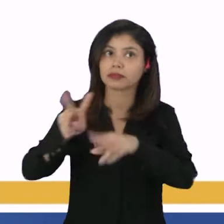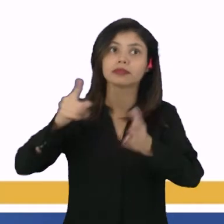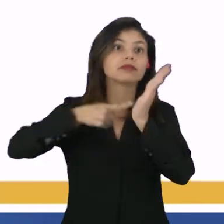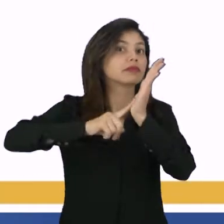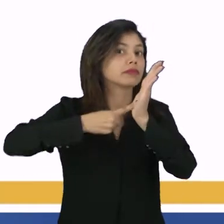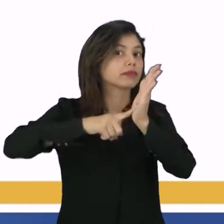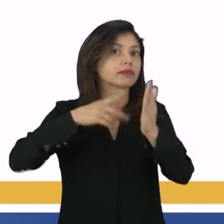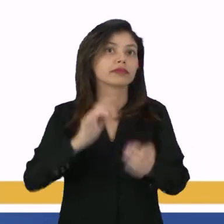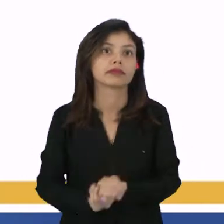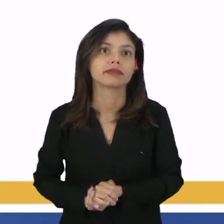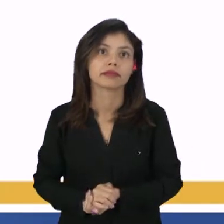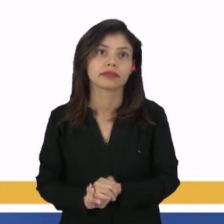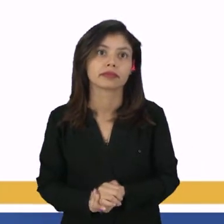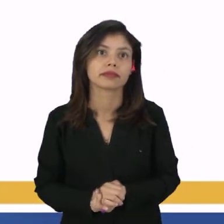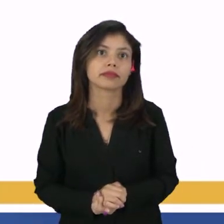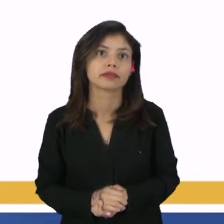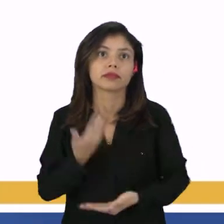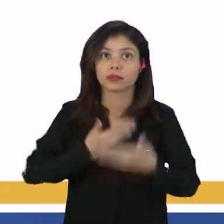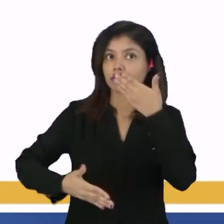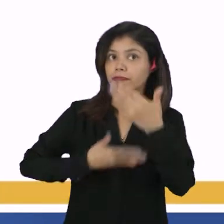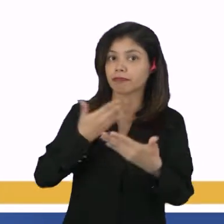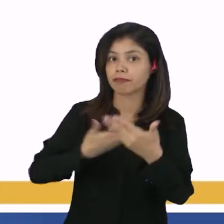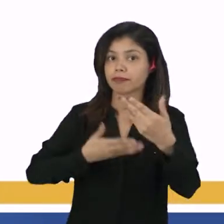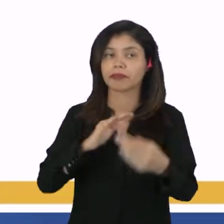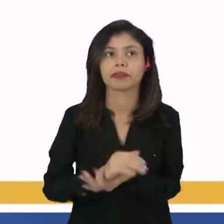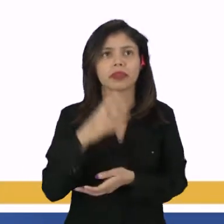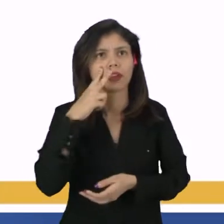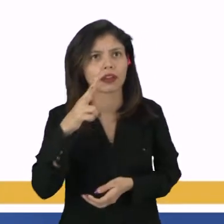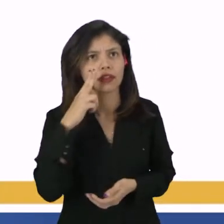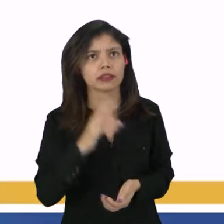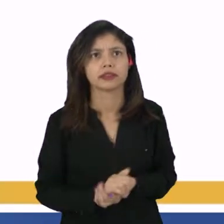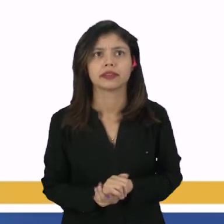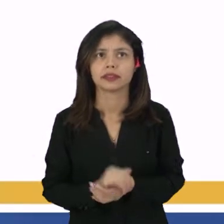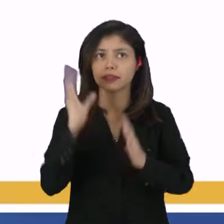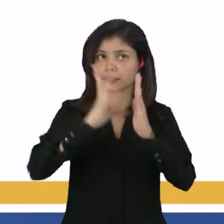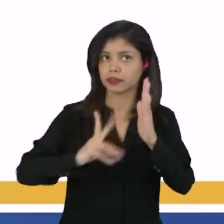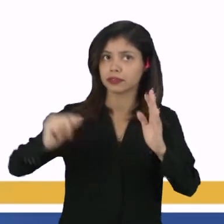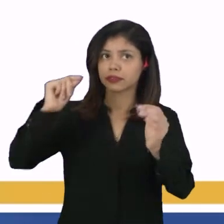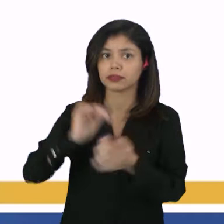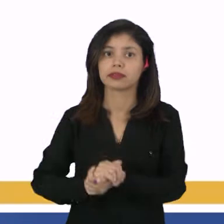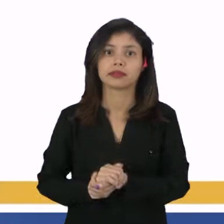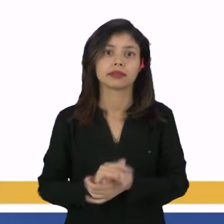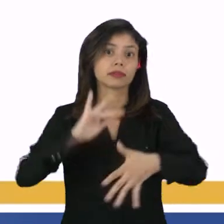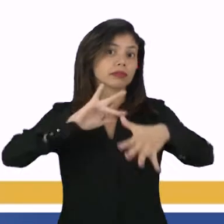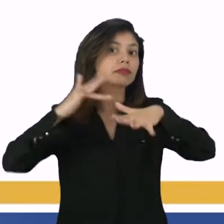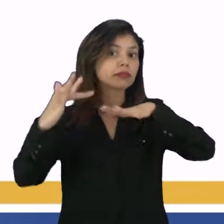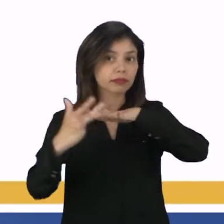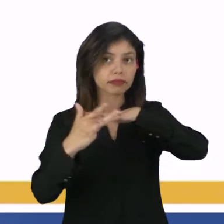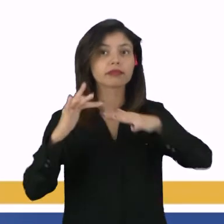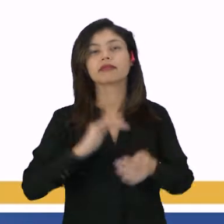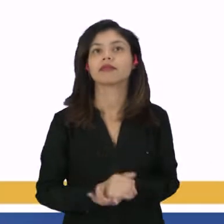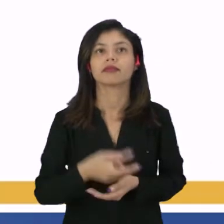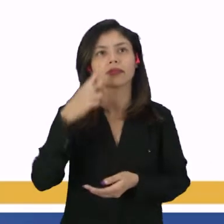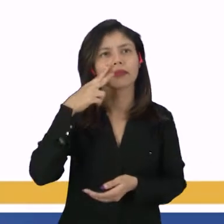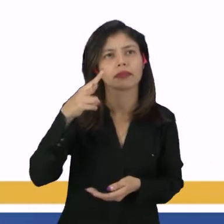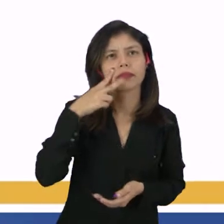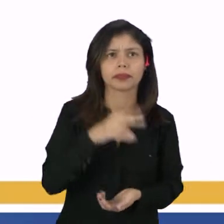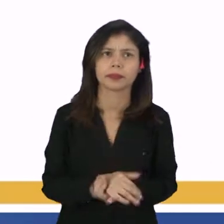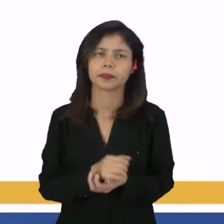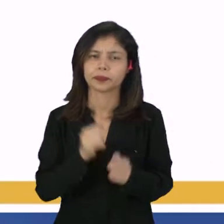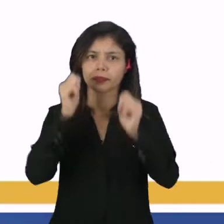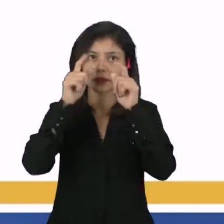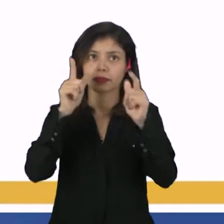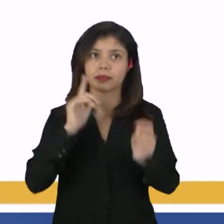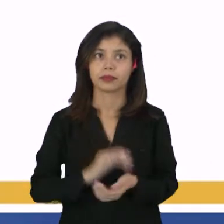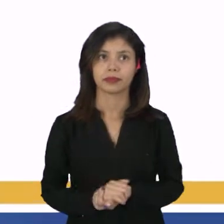botões de reação e de compartilhamento, sabemos que a postagem foi retirada de uma rede social. Observe os botões de